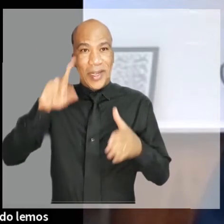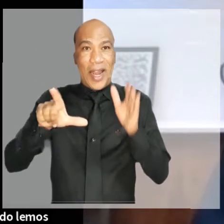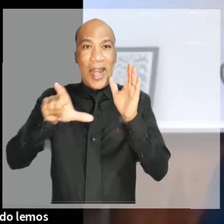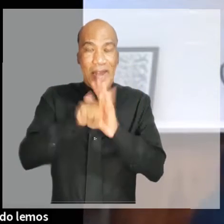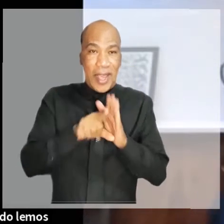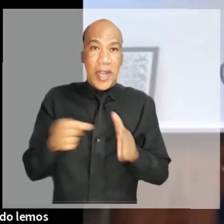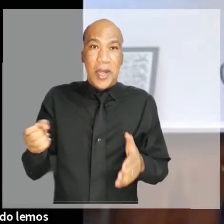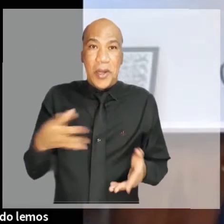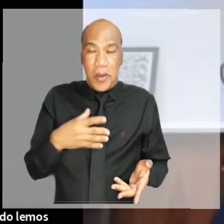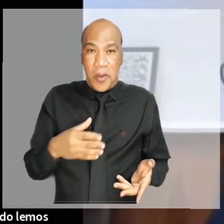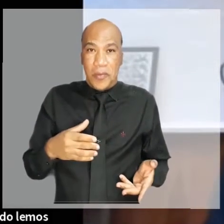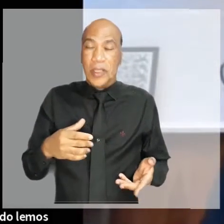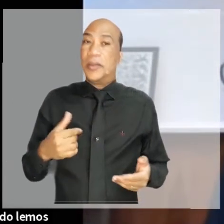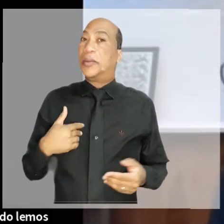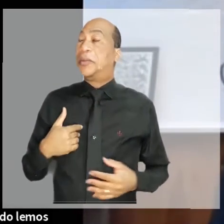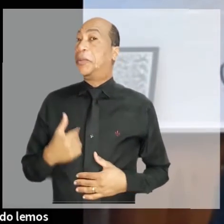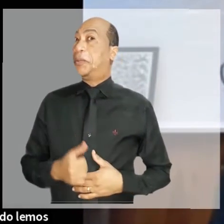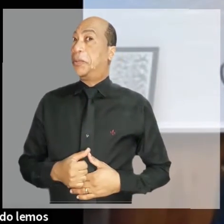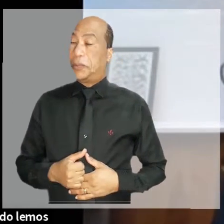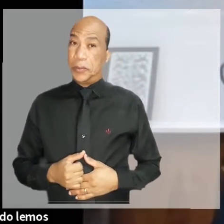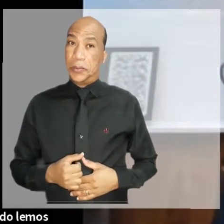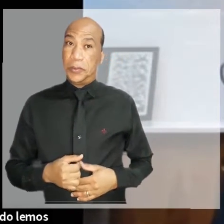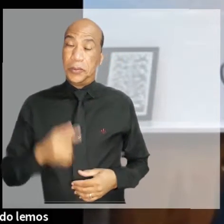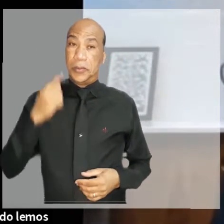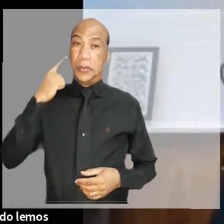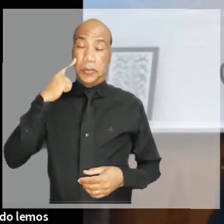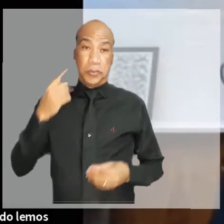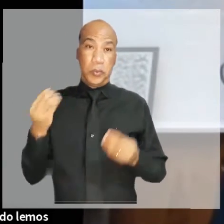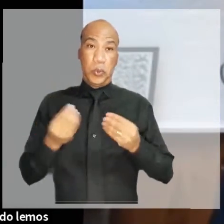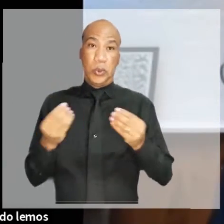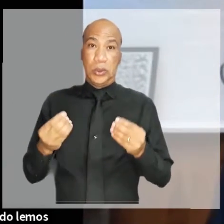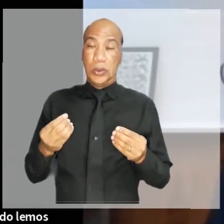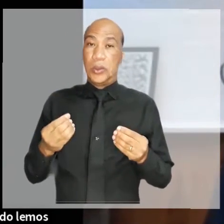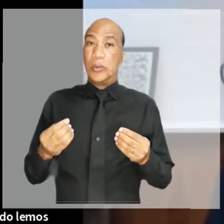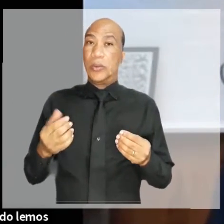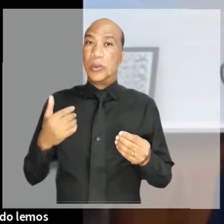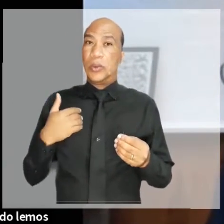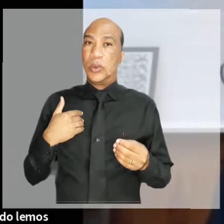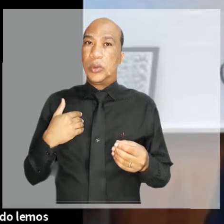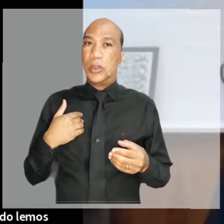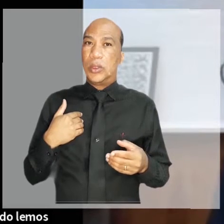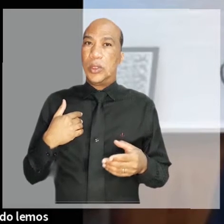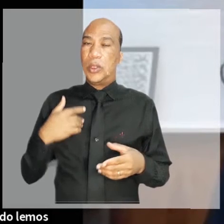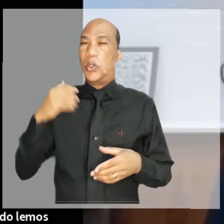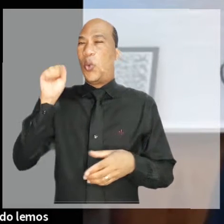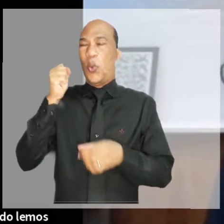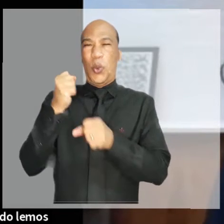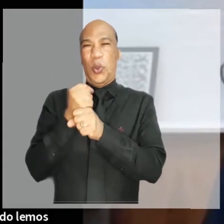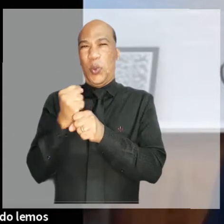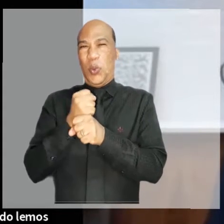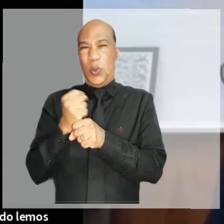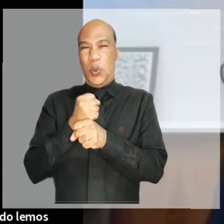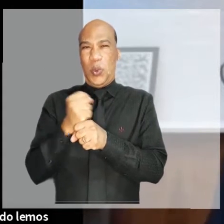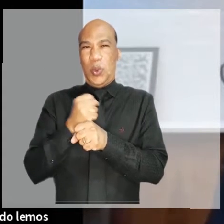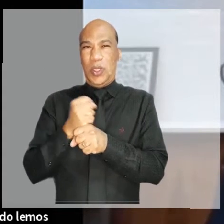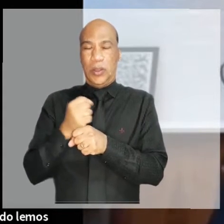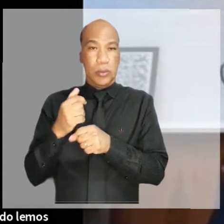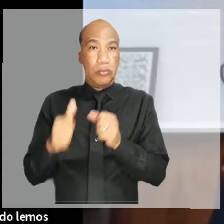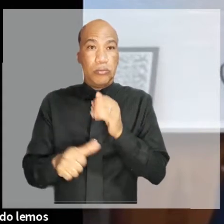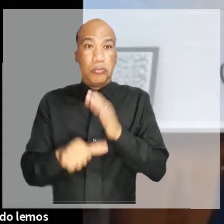anos, né? A primeira consulta pública sobre a LGPD foi feita em parceria com Danilo Doneda